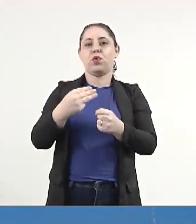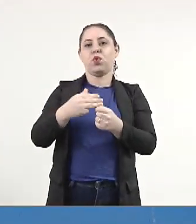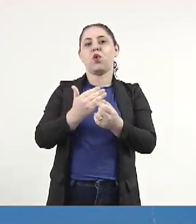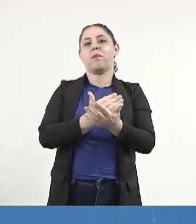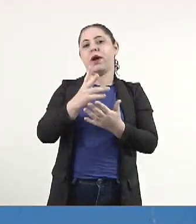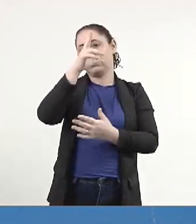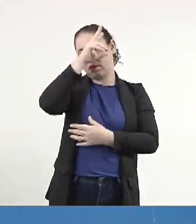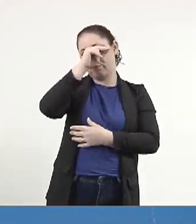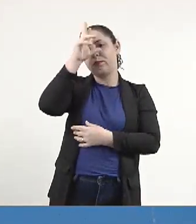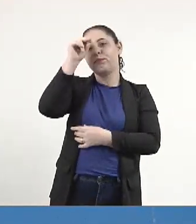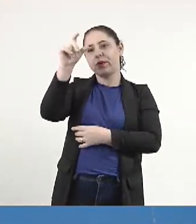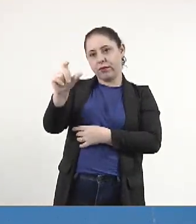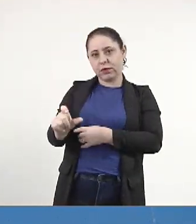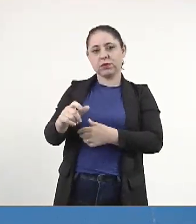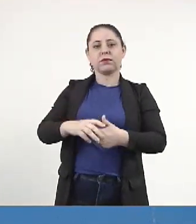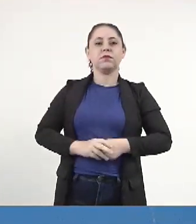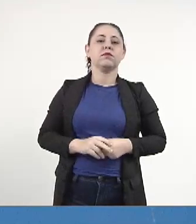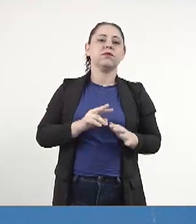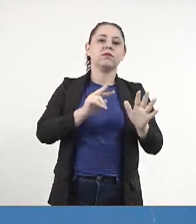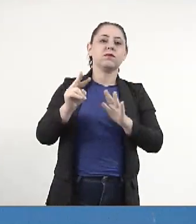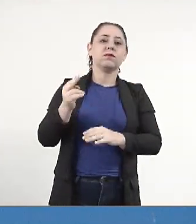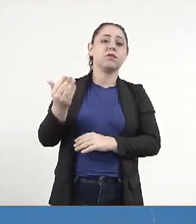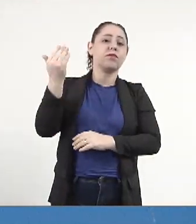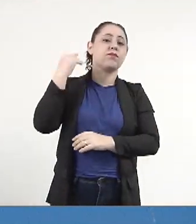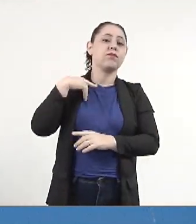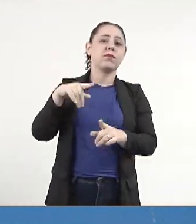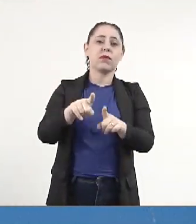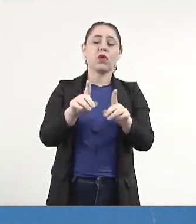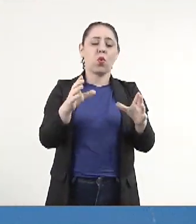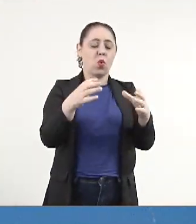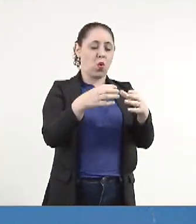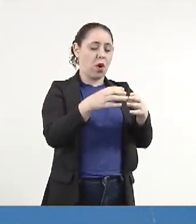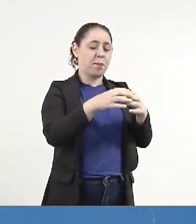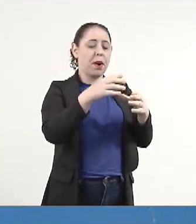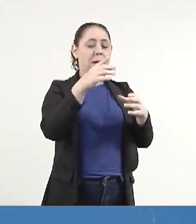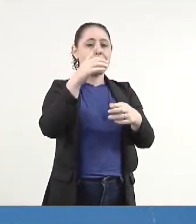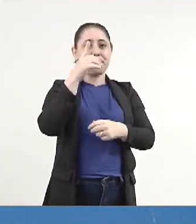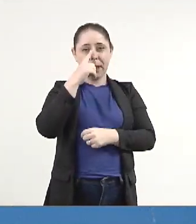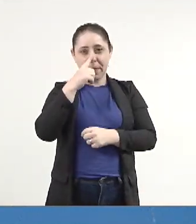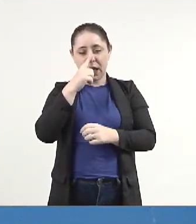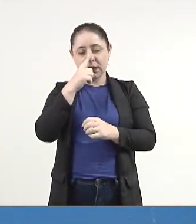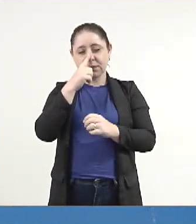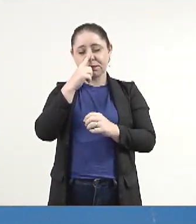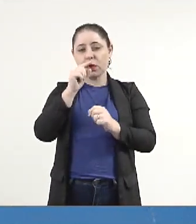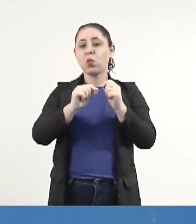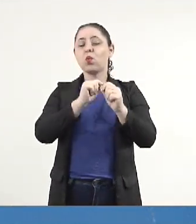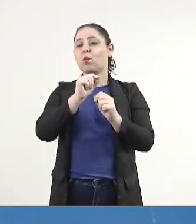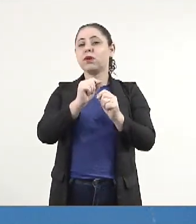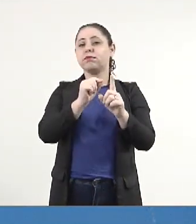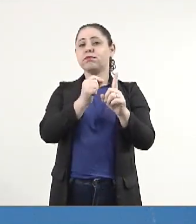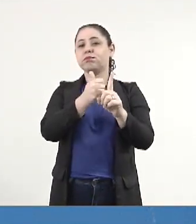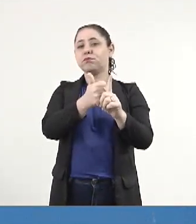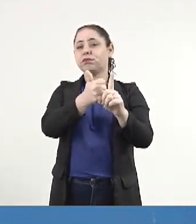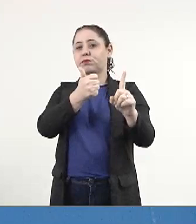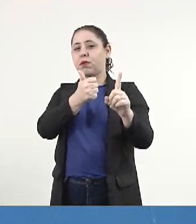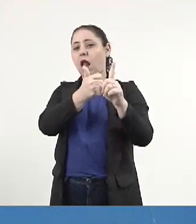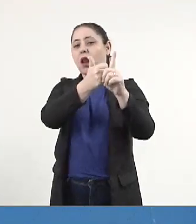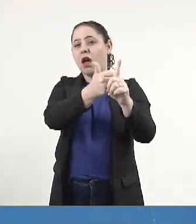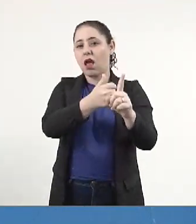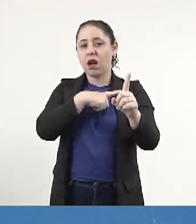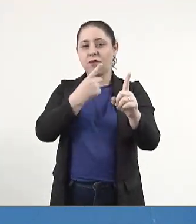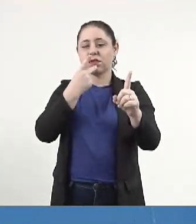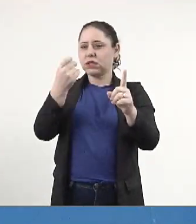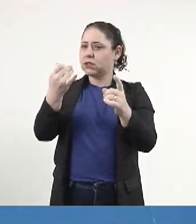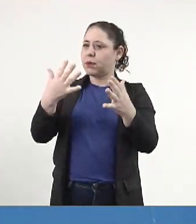pelas prefeituras. Na semana passada, também, um grupo de mães atípicas me procurou aqui em Campo Grande. E falando dessa